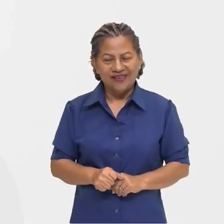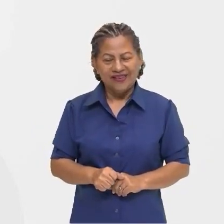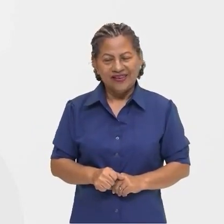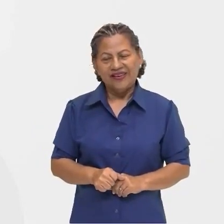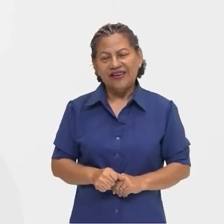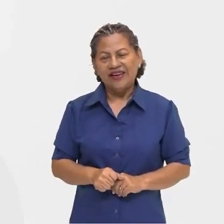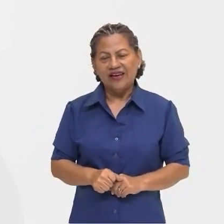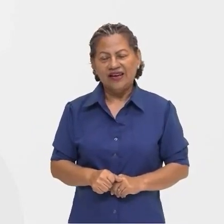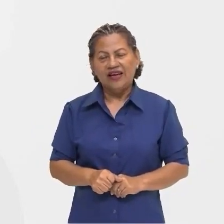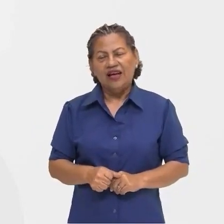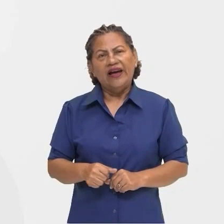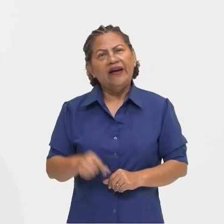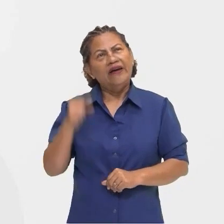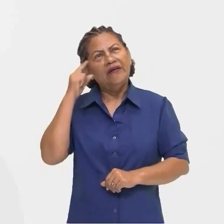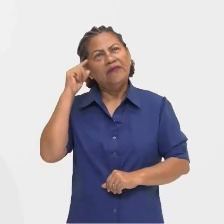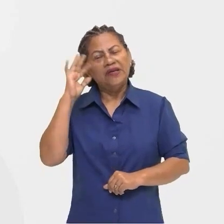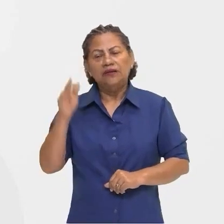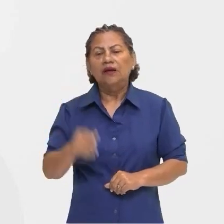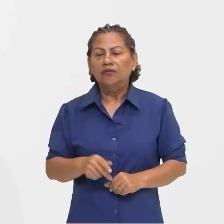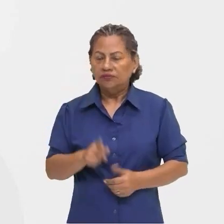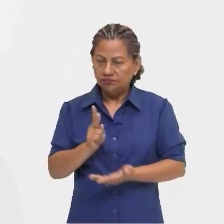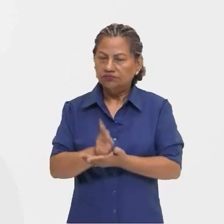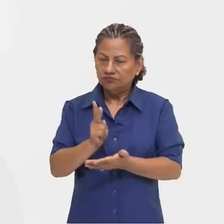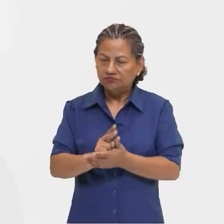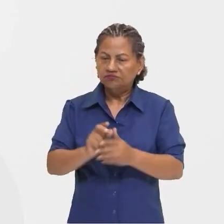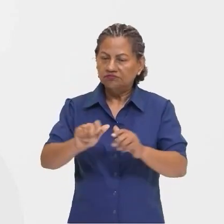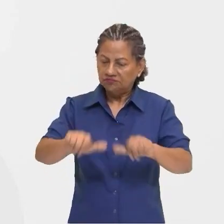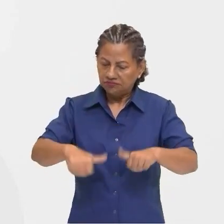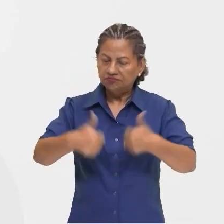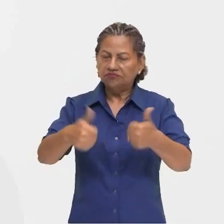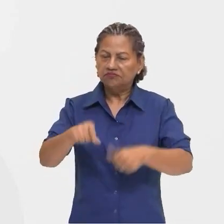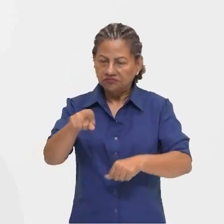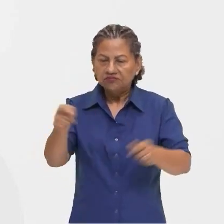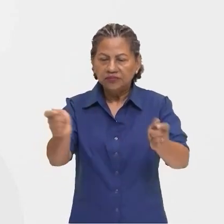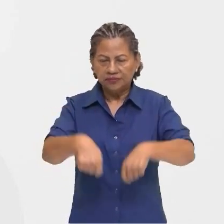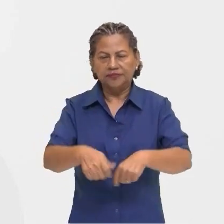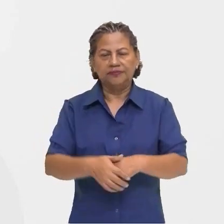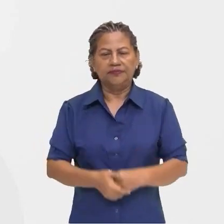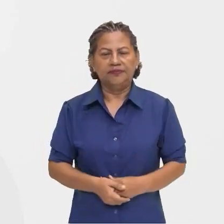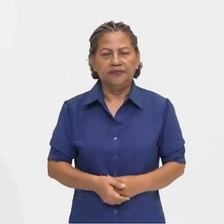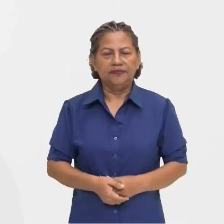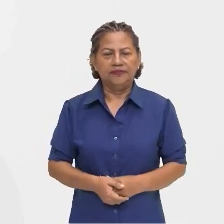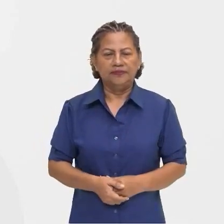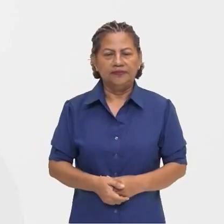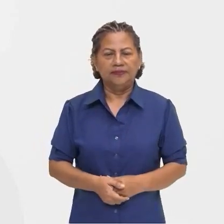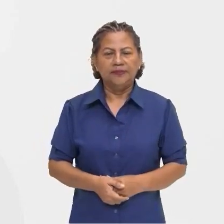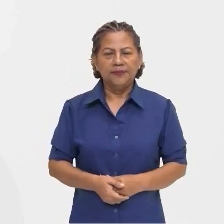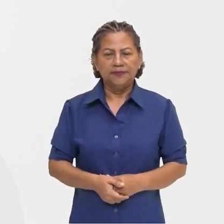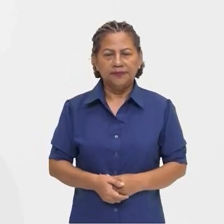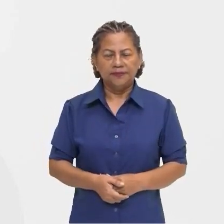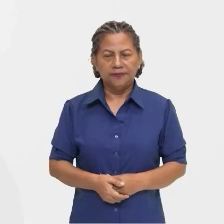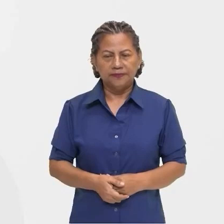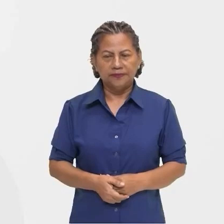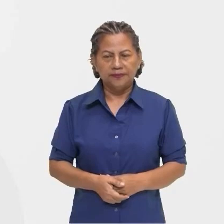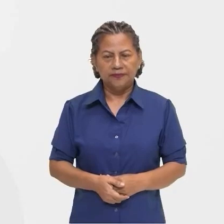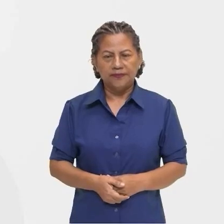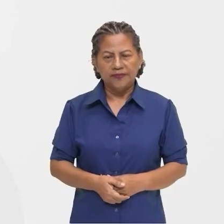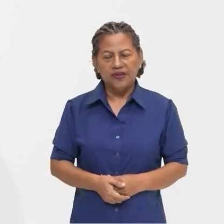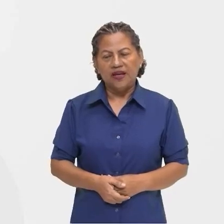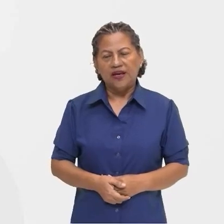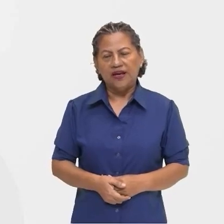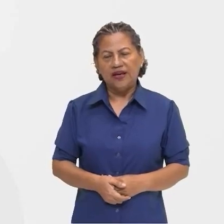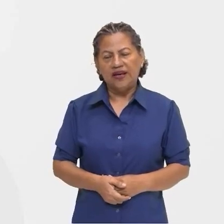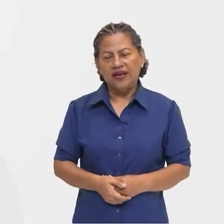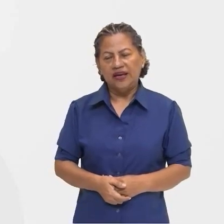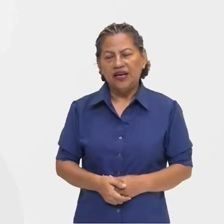feliz. E aí eu vou abrir um parêntese, já falei para vocês que eu não tenho muito essa pegada de falar da minha vida durante